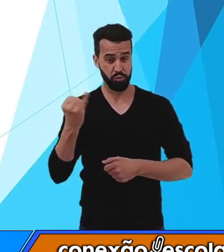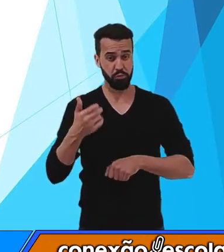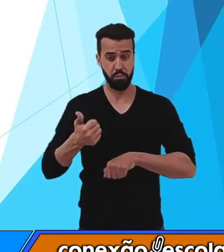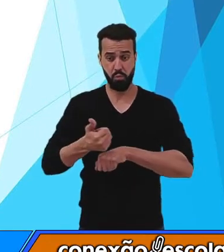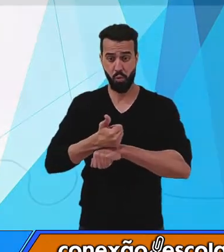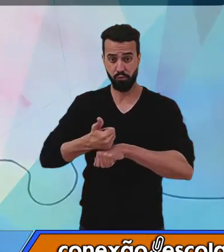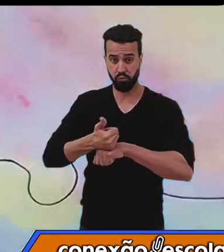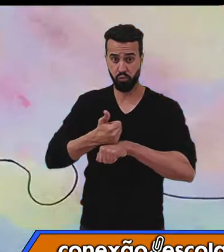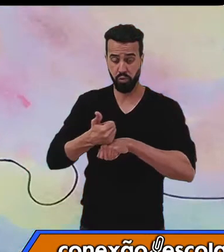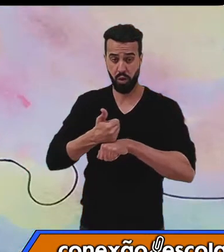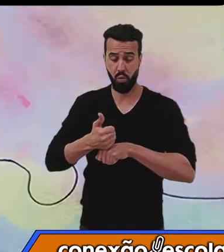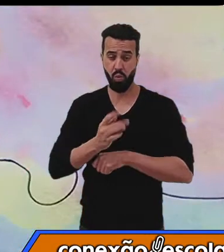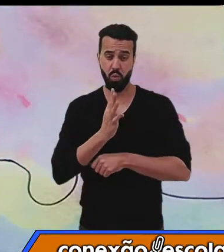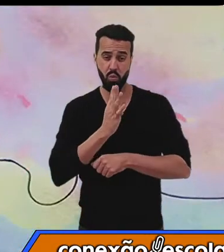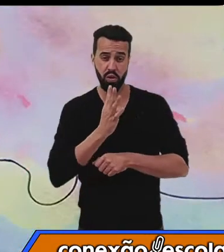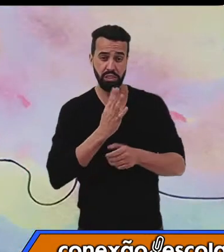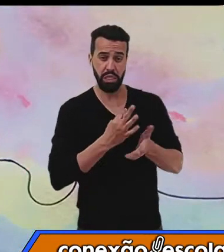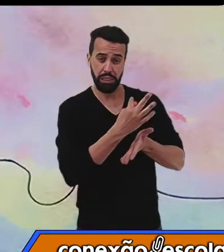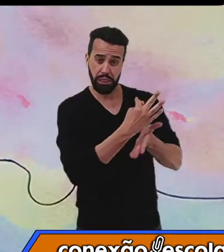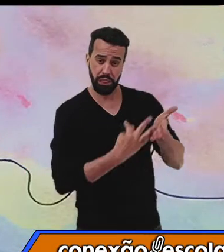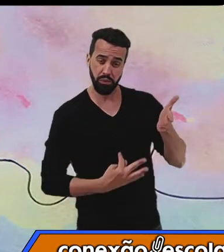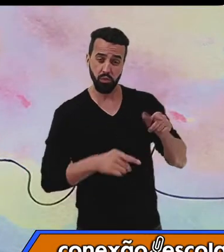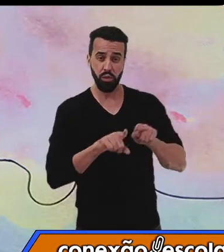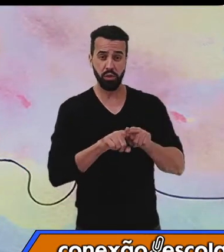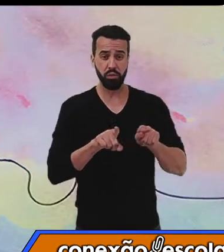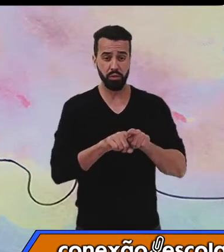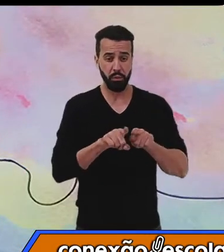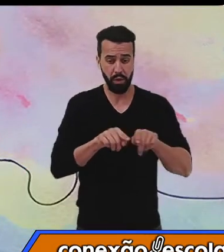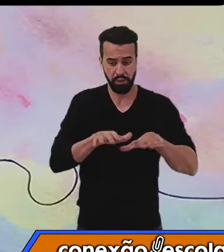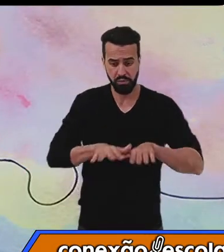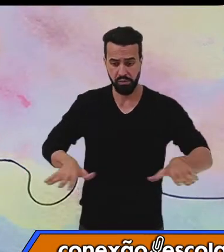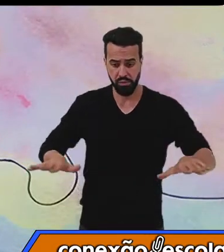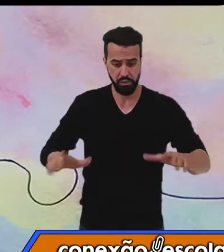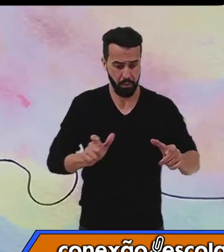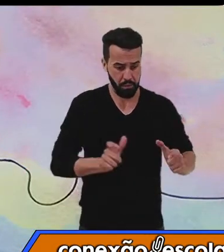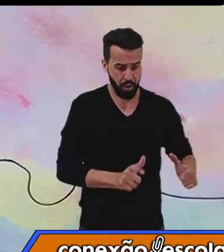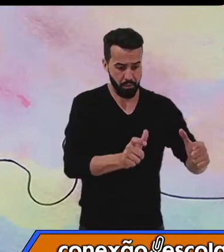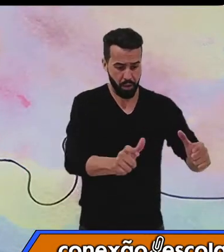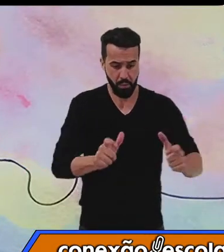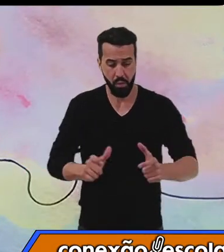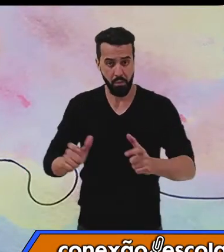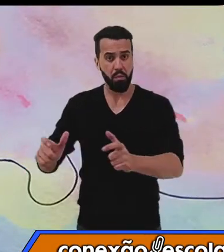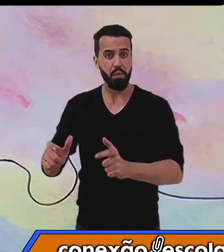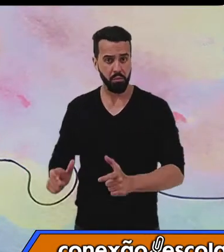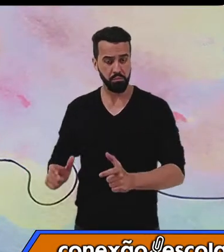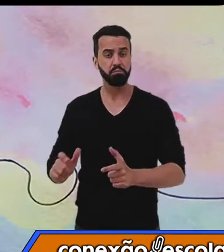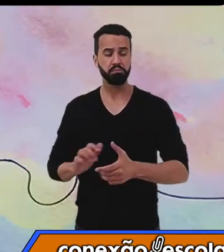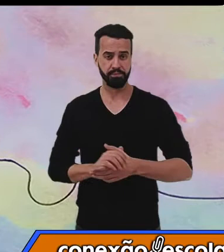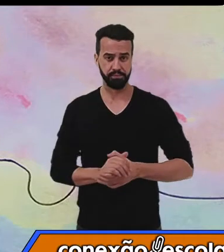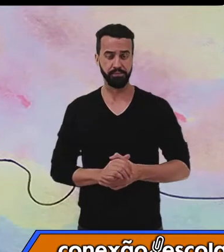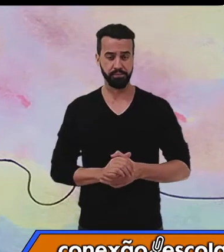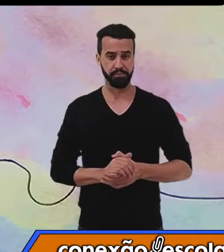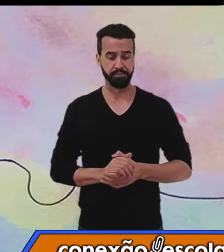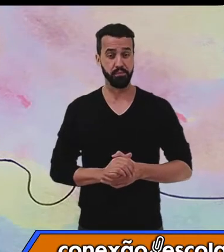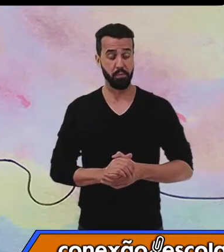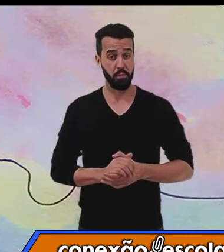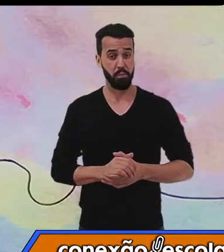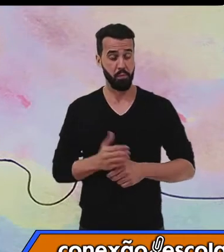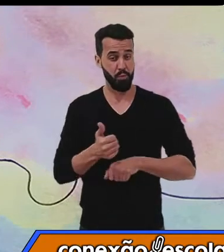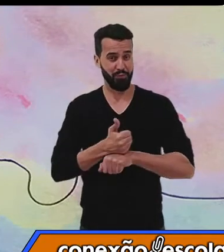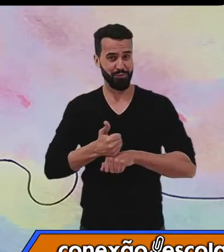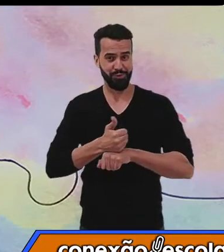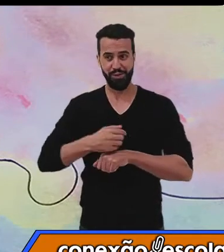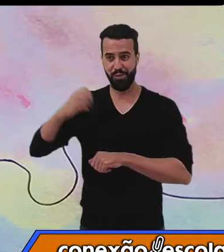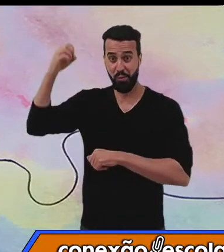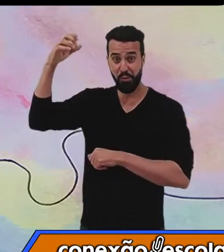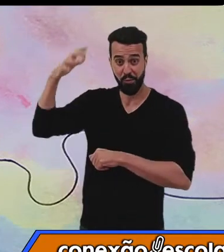bem o texto e as marcações cênicas determinadas pelo diretor do espetáculo. O iluminador é aquele